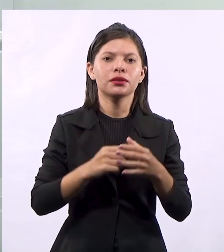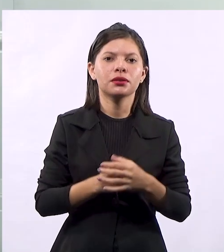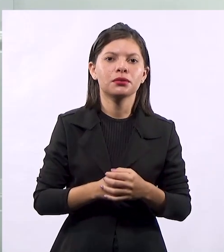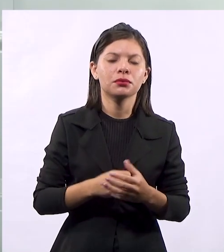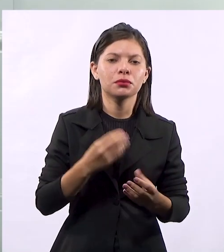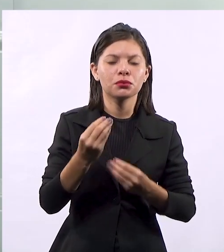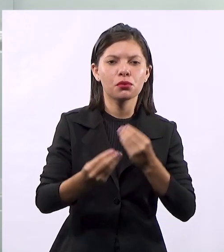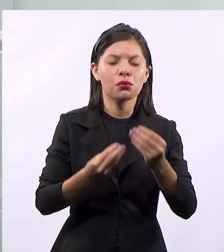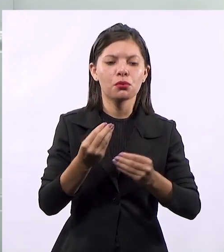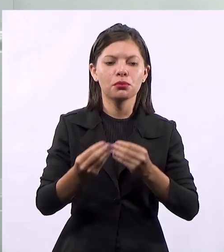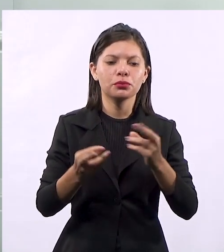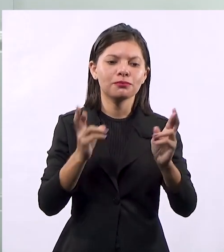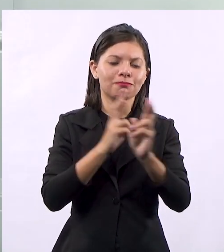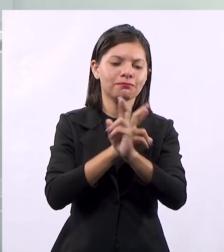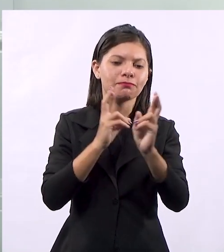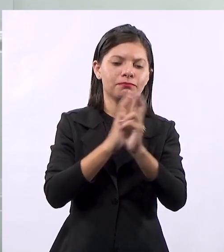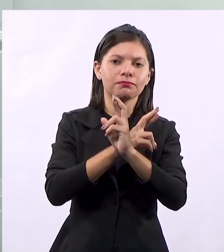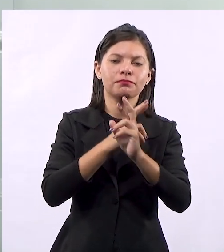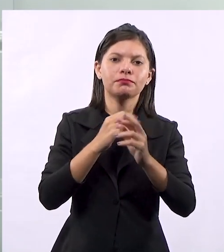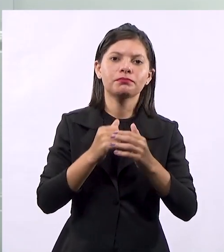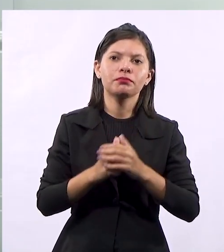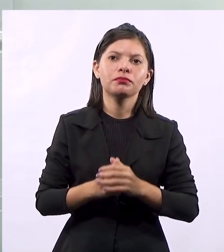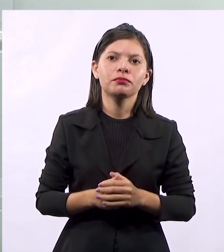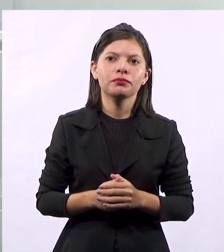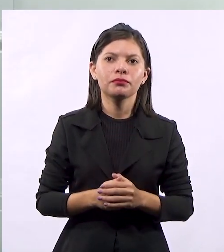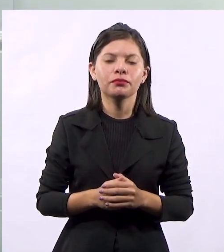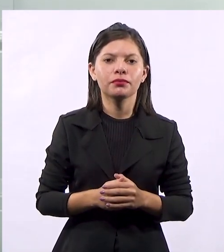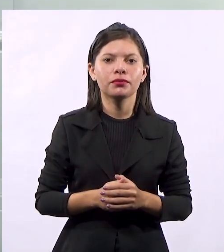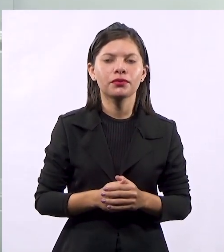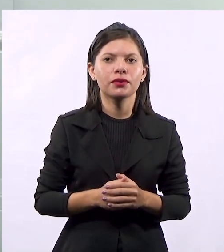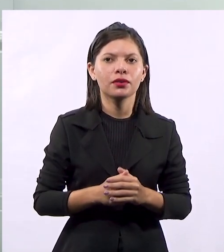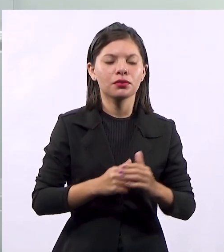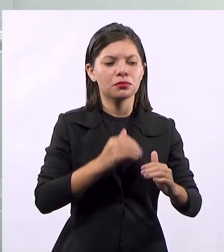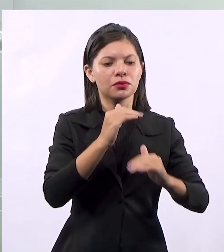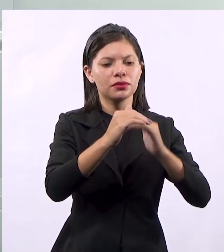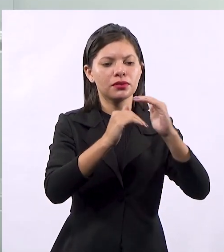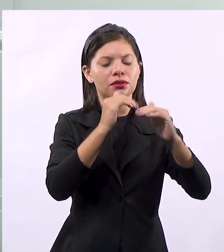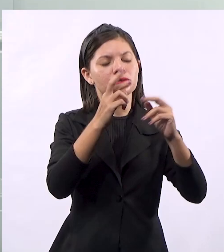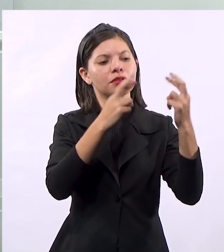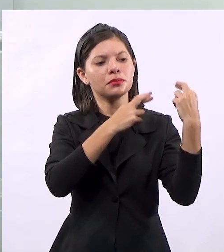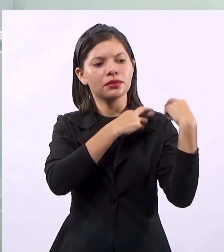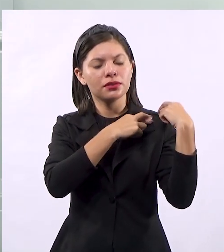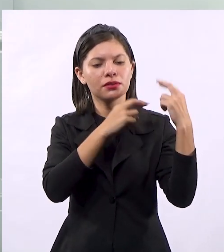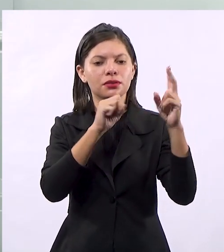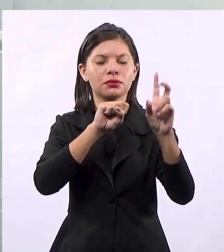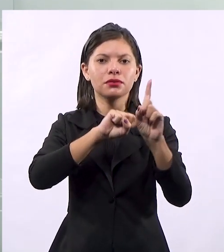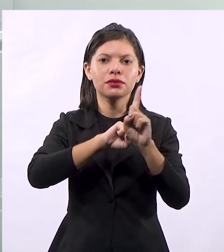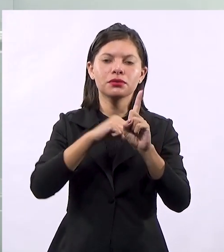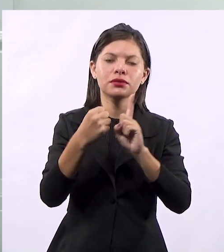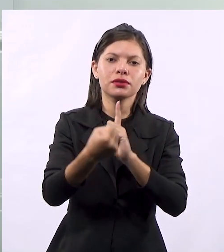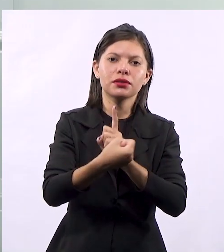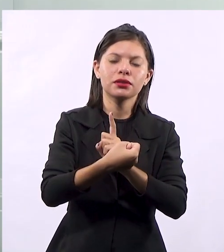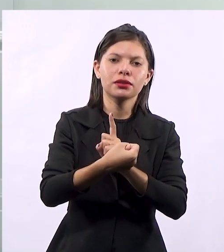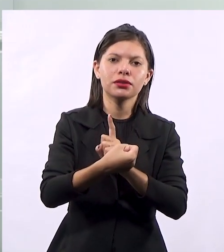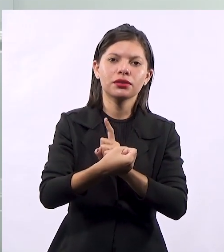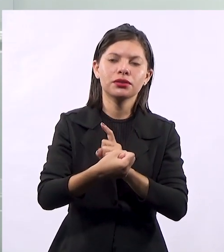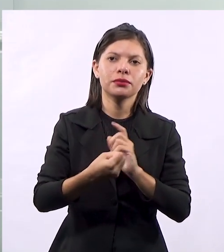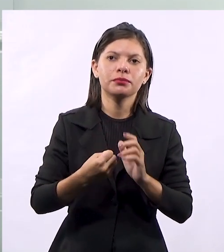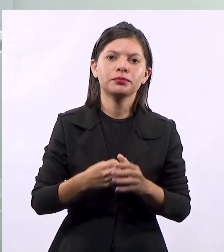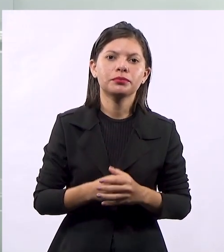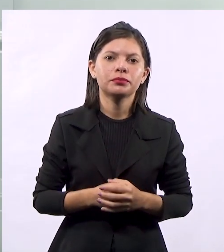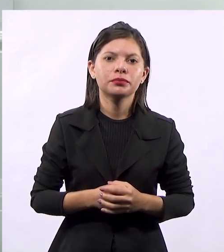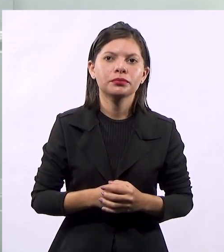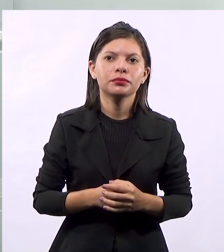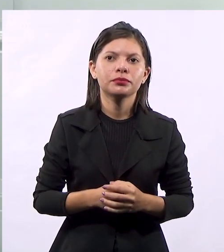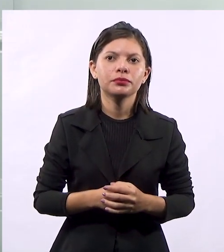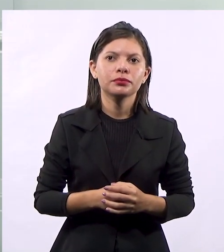No episódio anterior, nós discutimos a questão entre os conceitos iniciais, como o que é direito, o que é democracia,